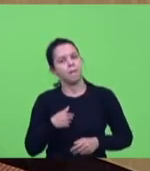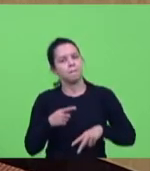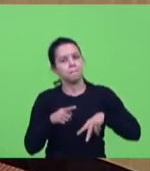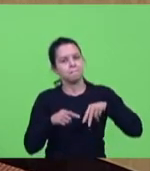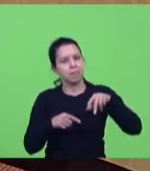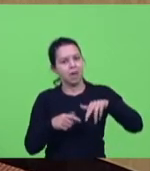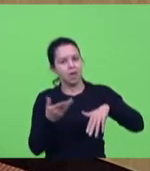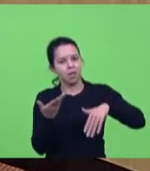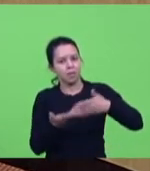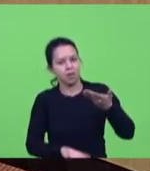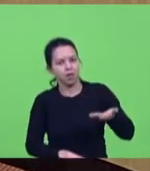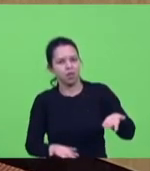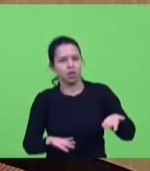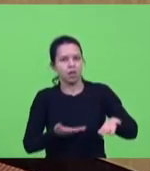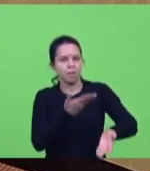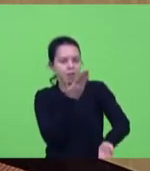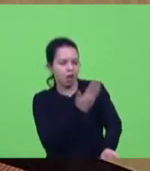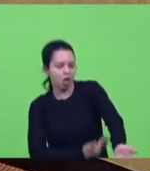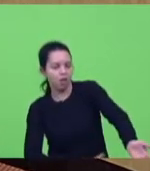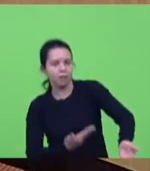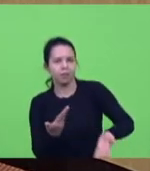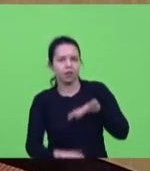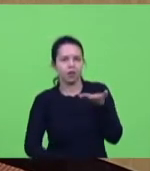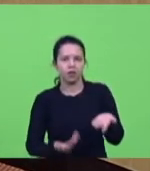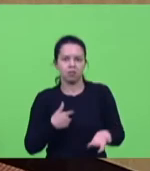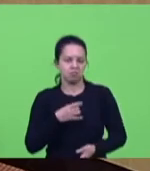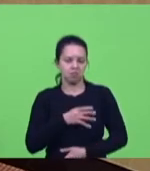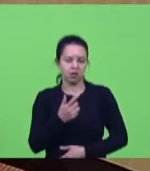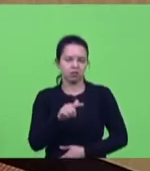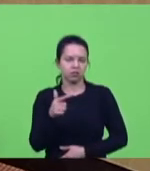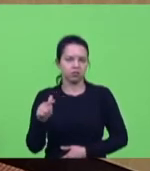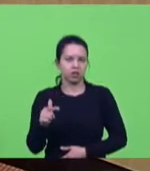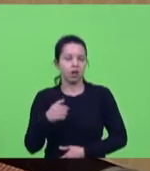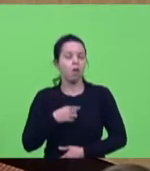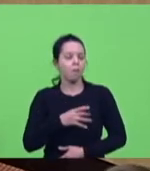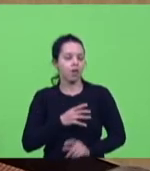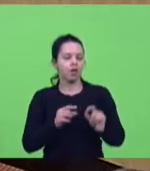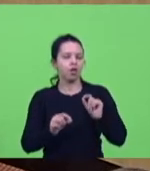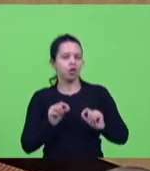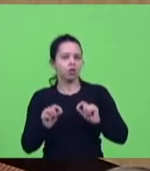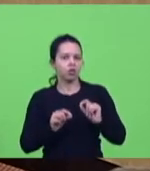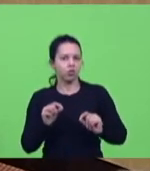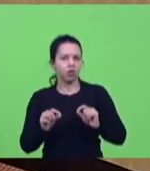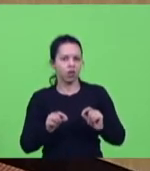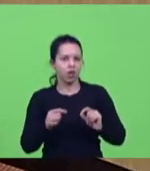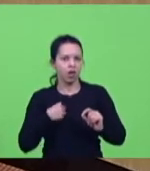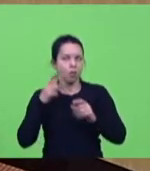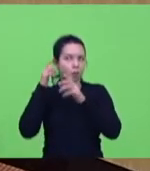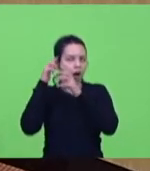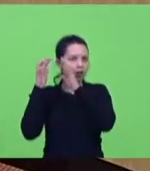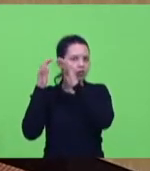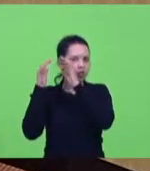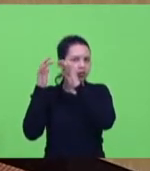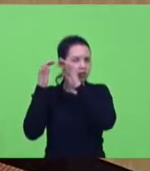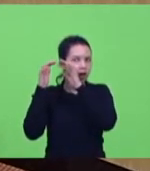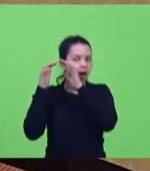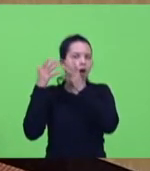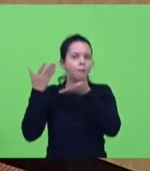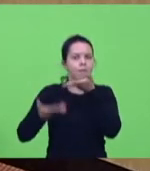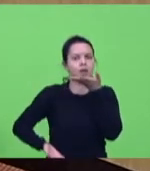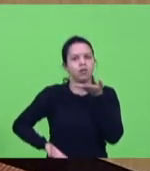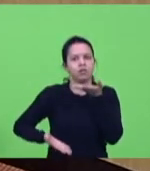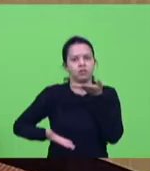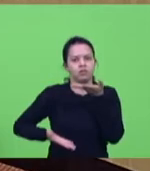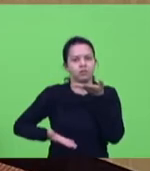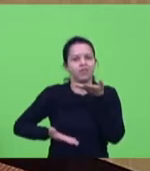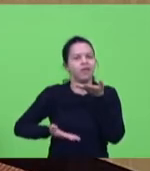braço, né? Eu tenho medo de perder a minha capacidade de raciocinar. Eu acho que pode... Esse, com certeza, é o